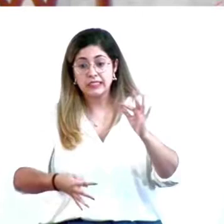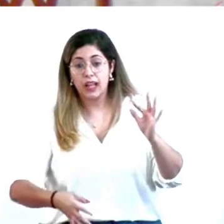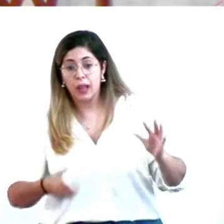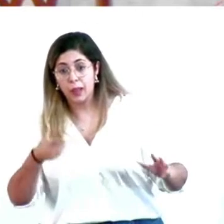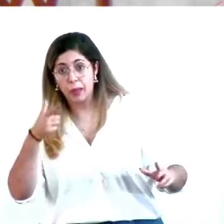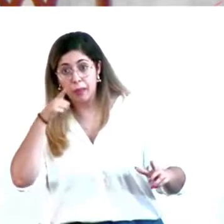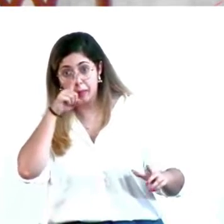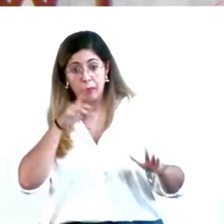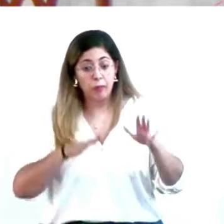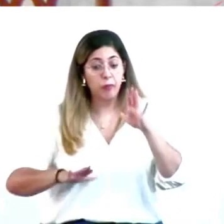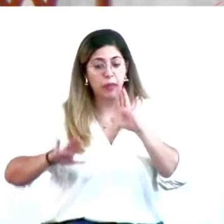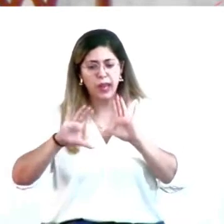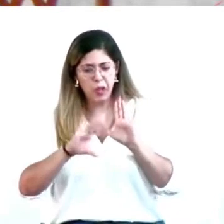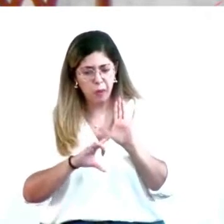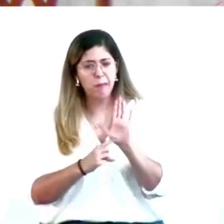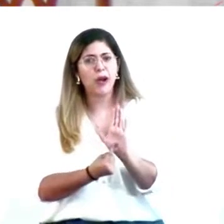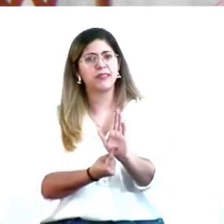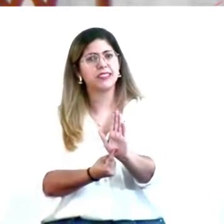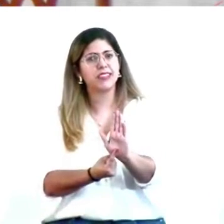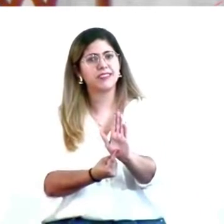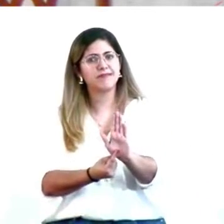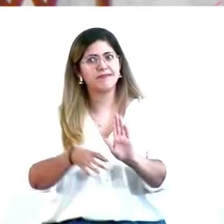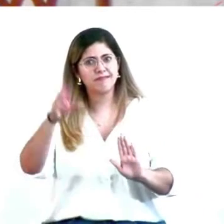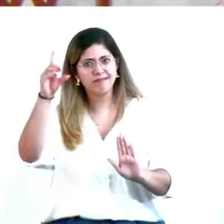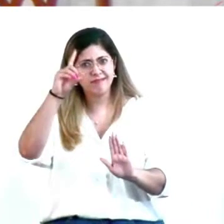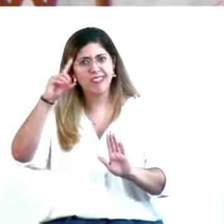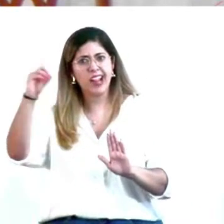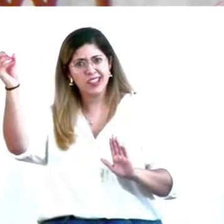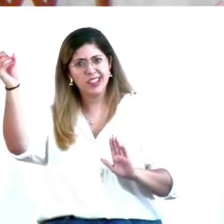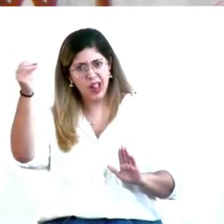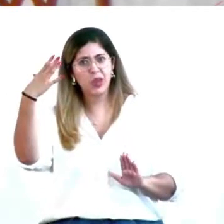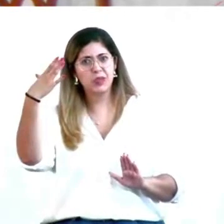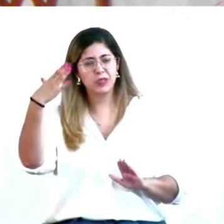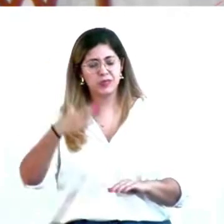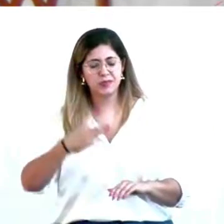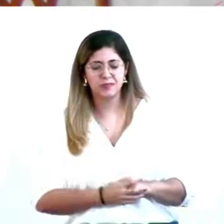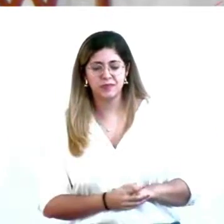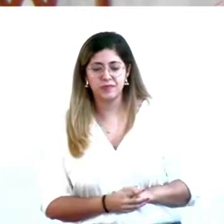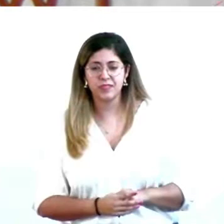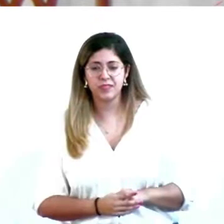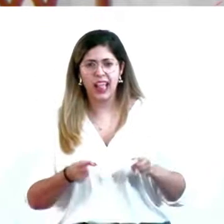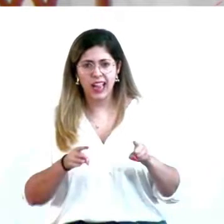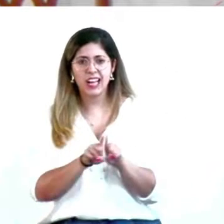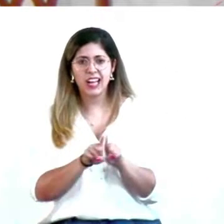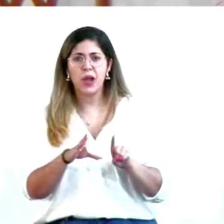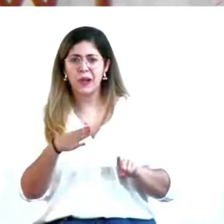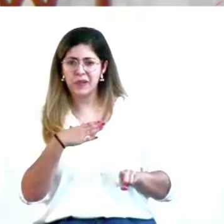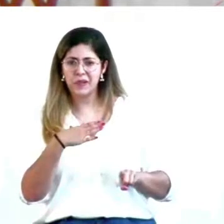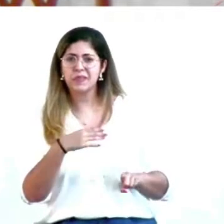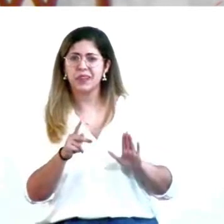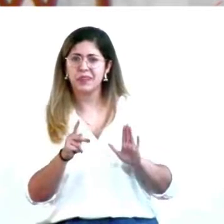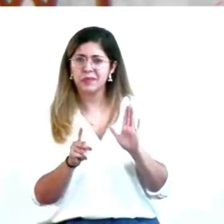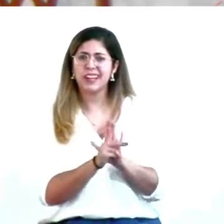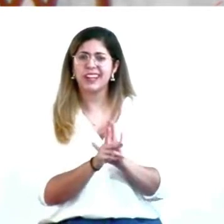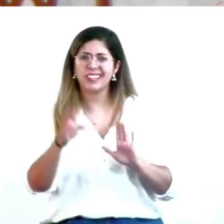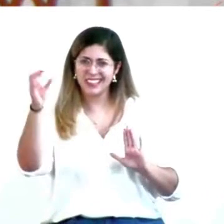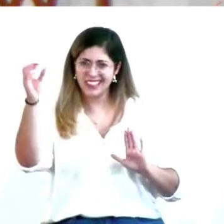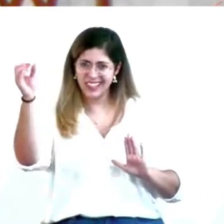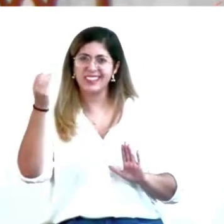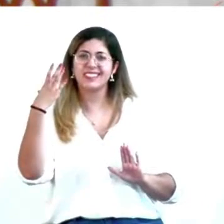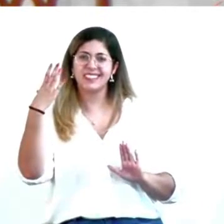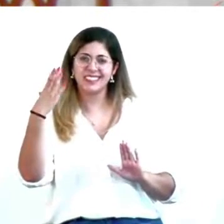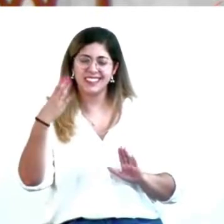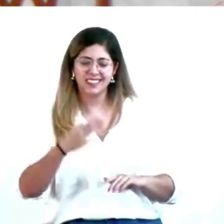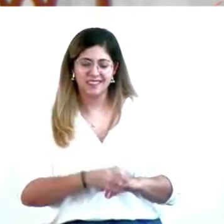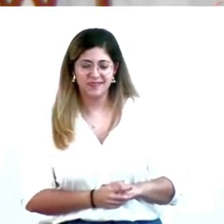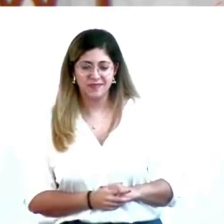vida. E Deus é luz, por isso os seus filhos são luz. Não é uma condição,